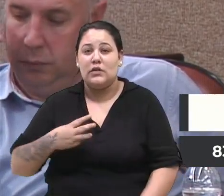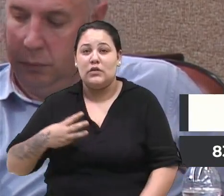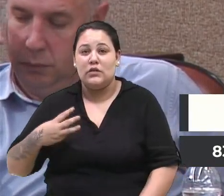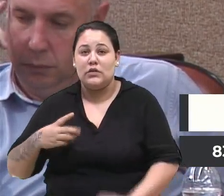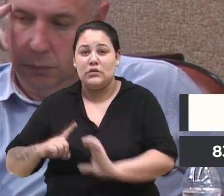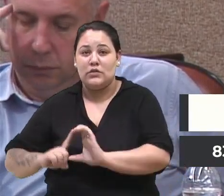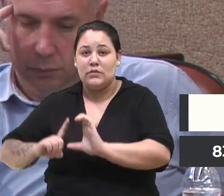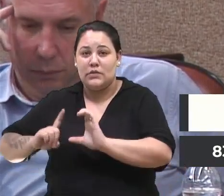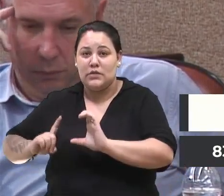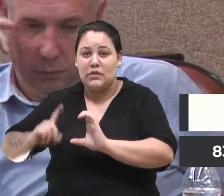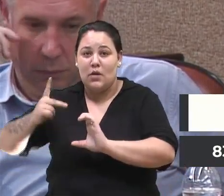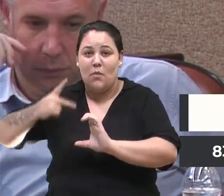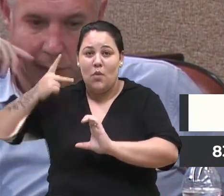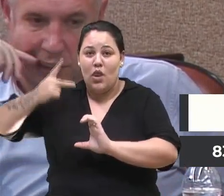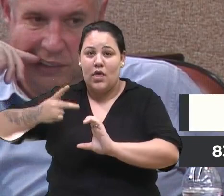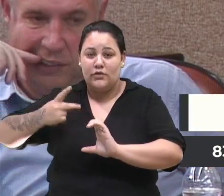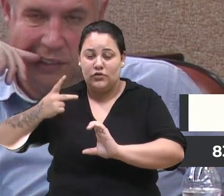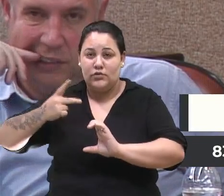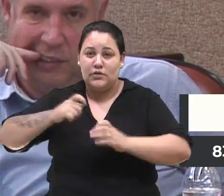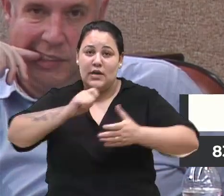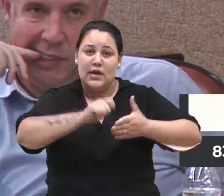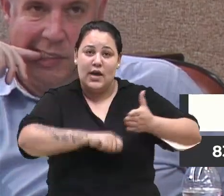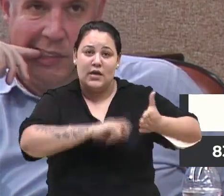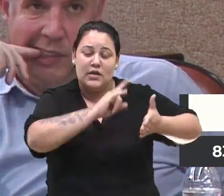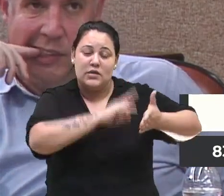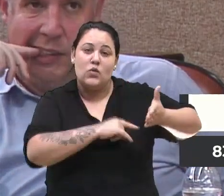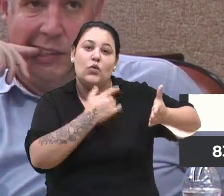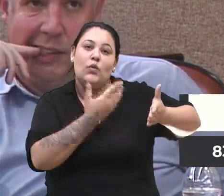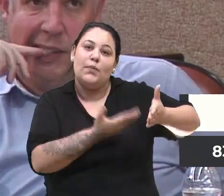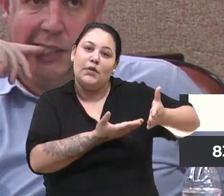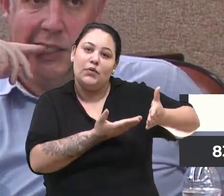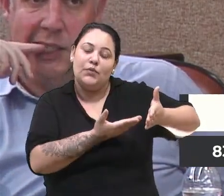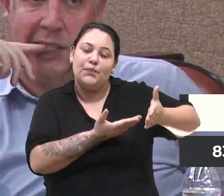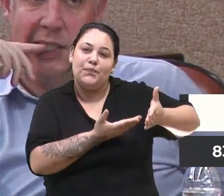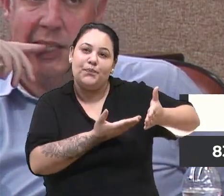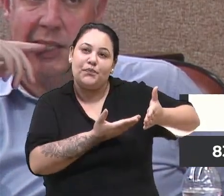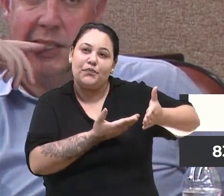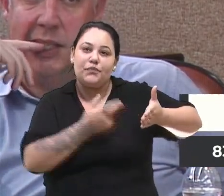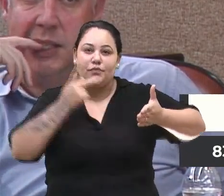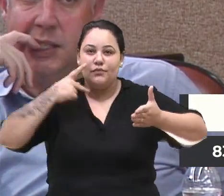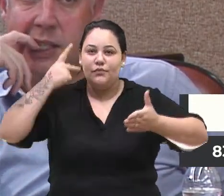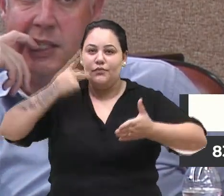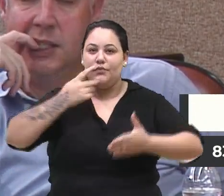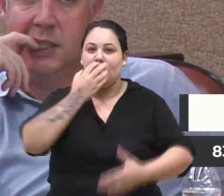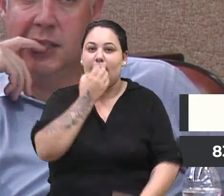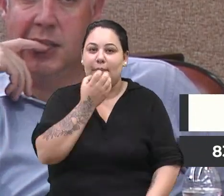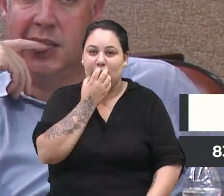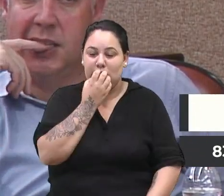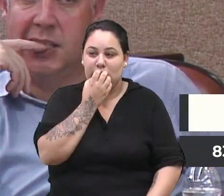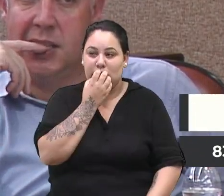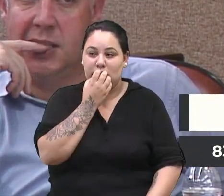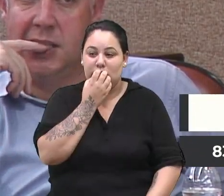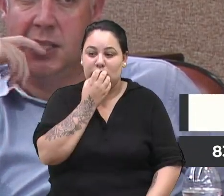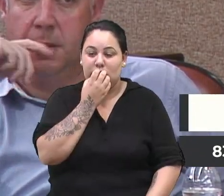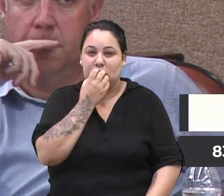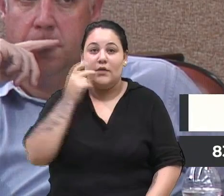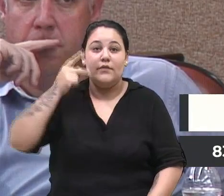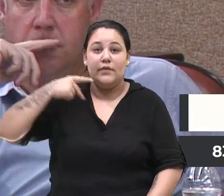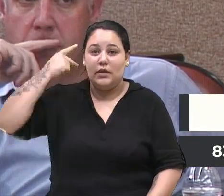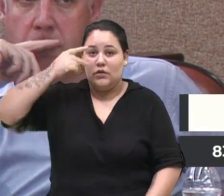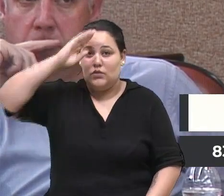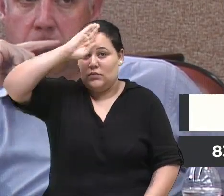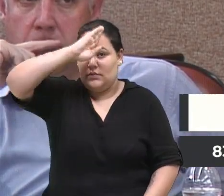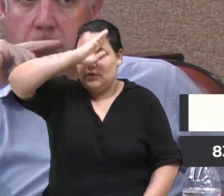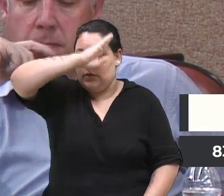política. Assino esse documento. Vereador Camilles, vereador Adriano Bressan,